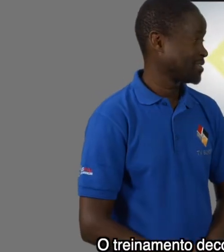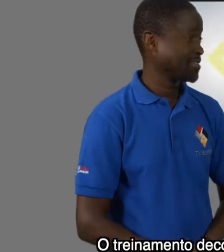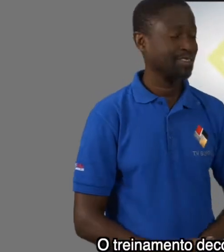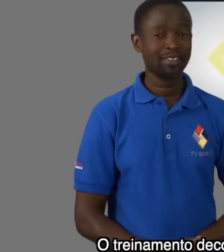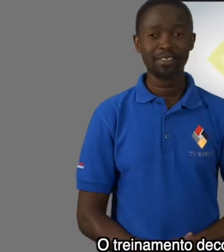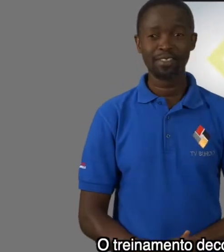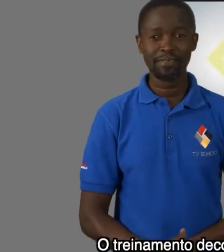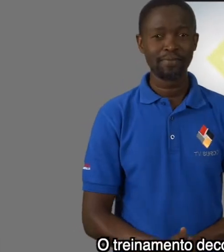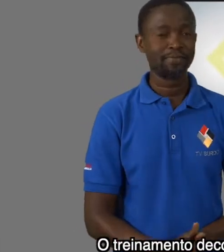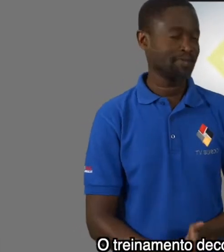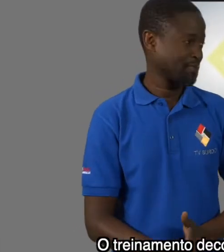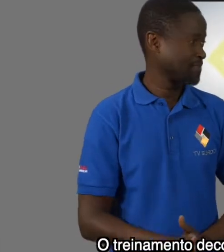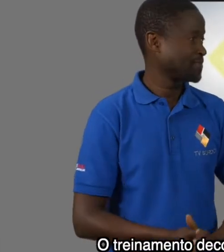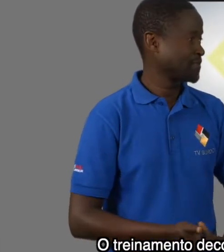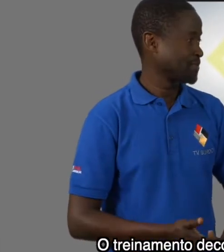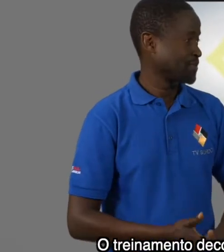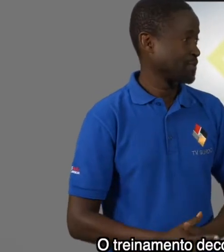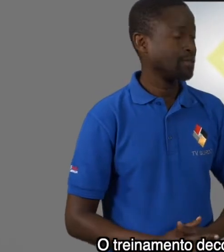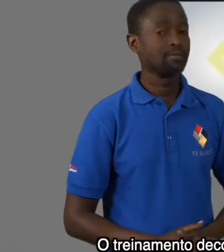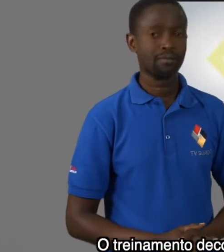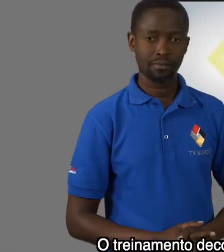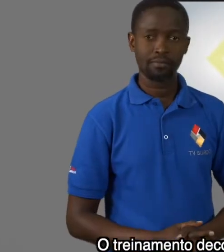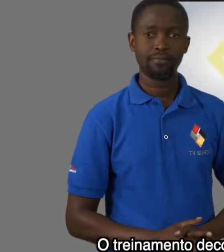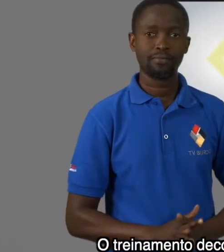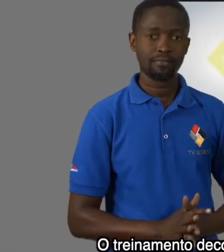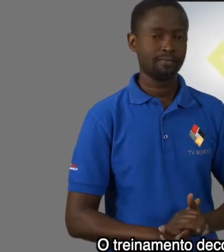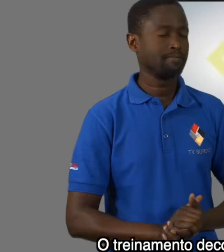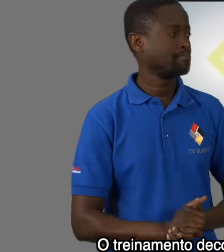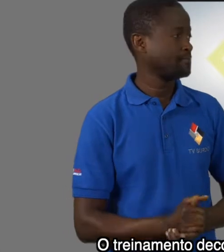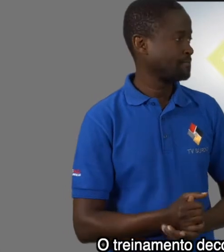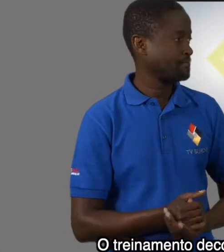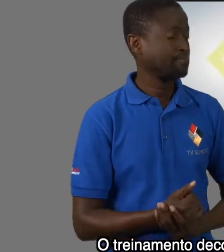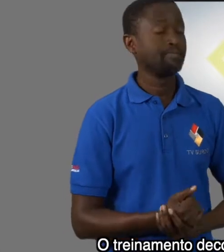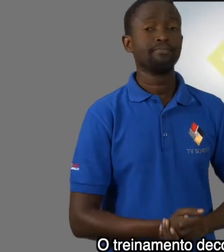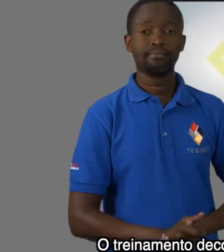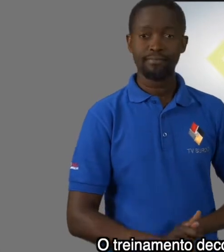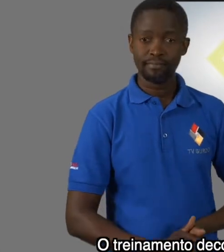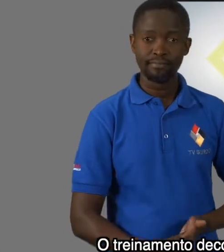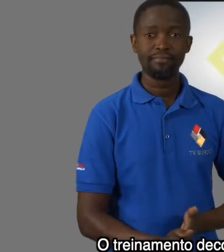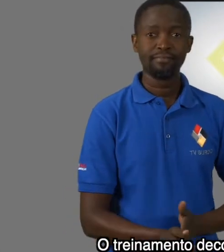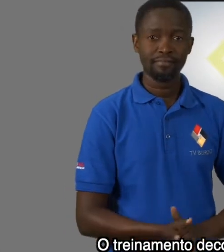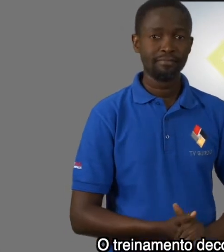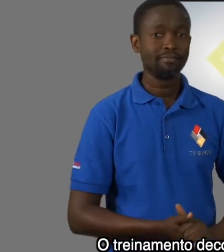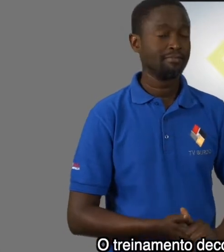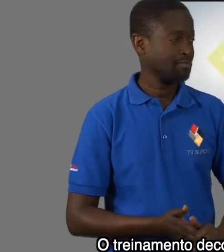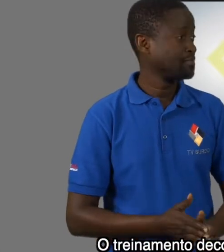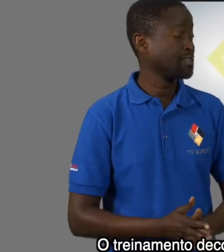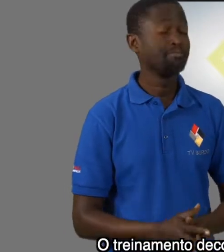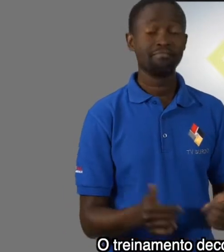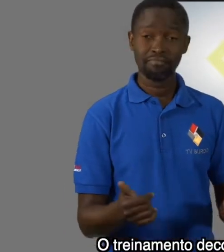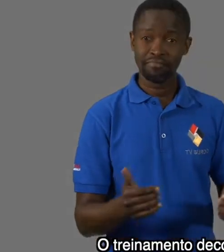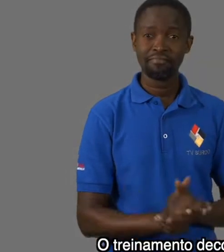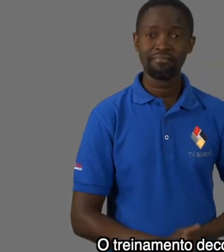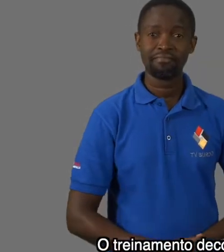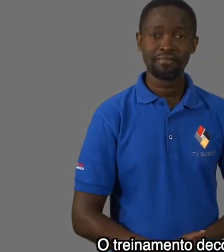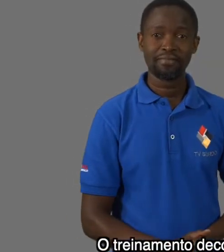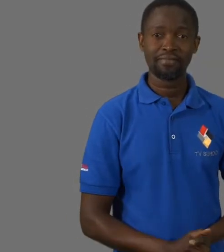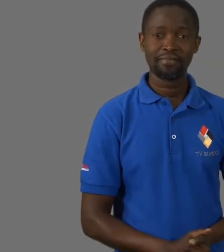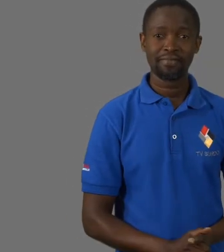O treinamento decorreu em Maputo e visa melhorar a qualidade do desporto adaptado praticado no país.